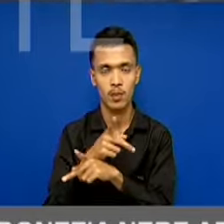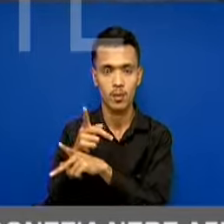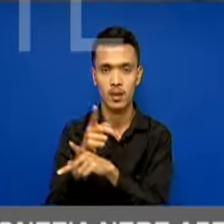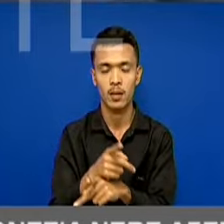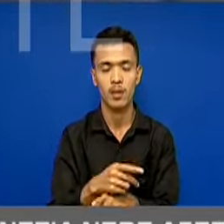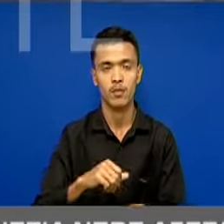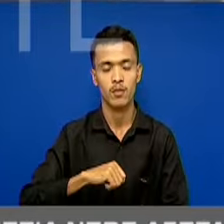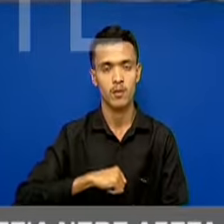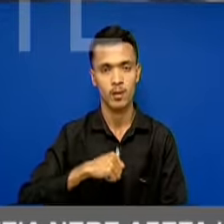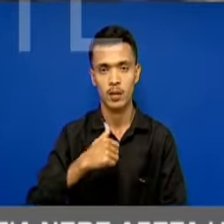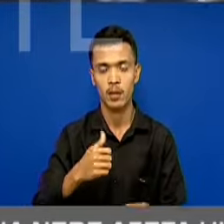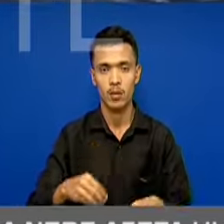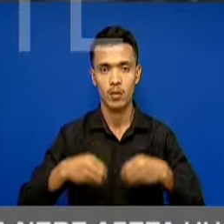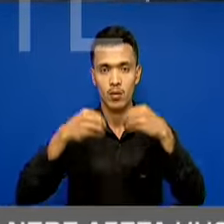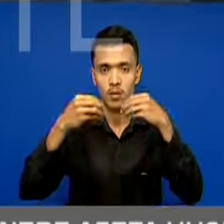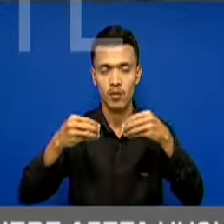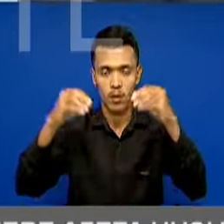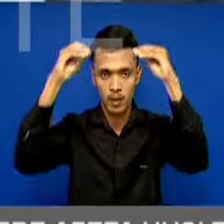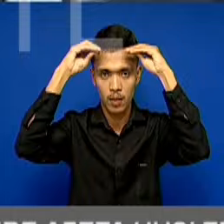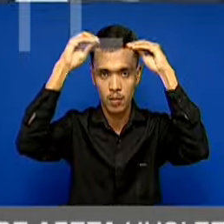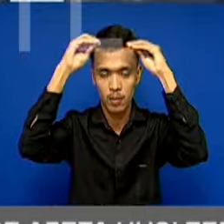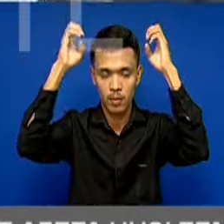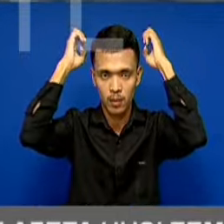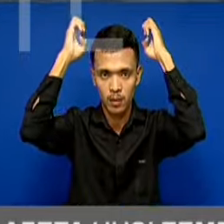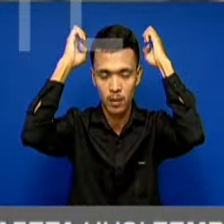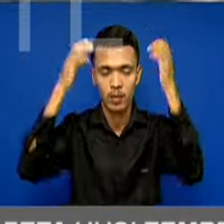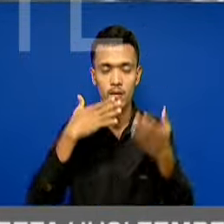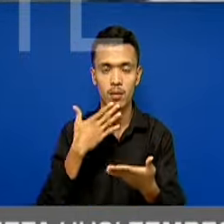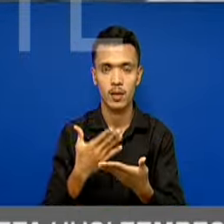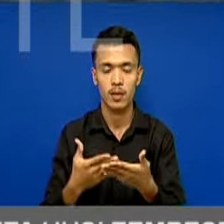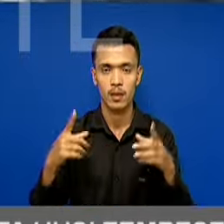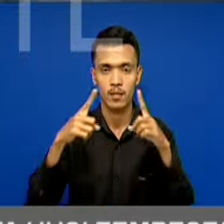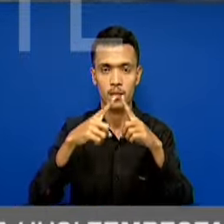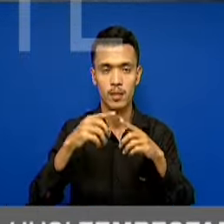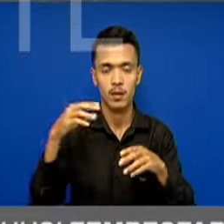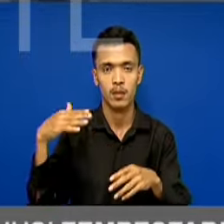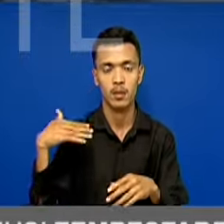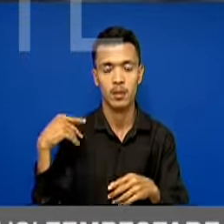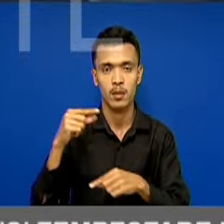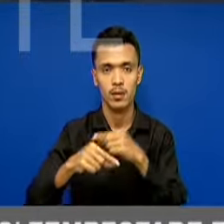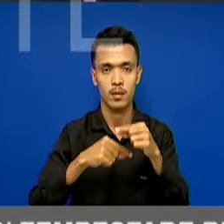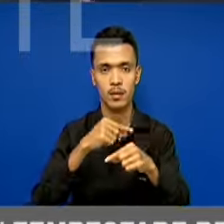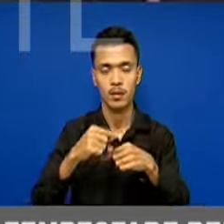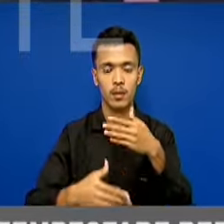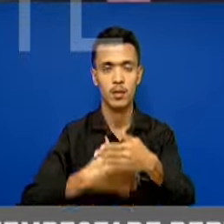ego, no nebele foi educação dia que ba geração Cira tu irmã. Júlio Nascimento, RTTL.